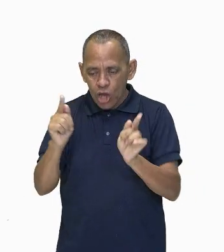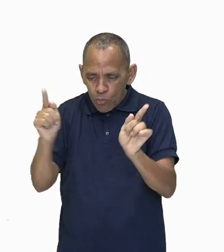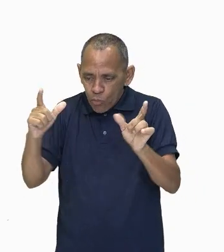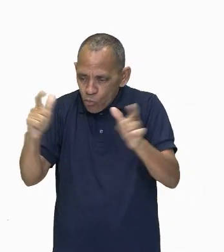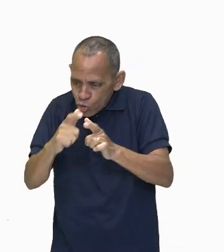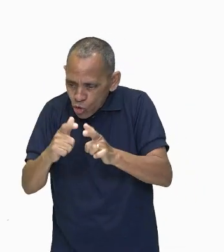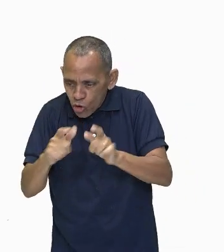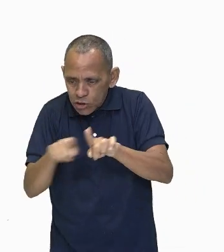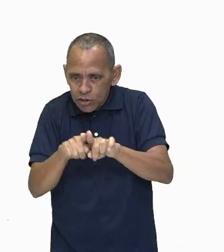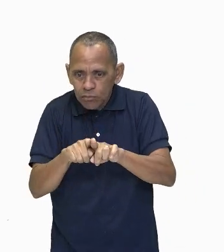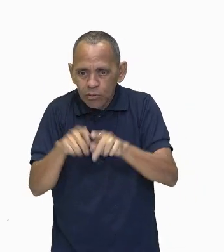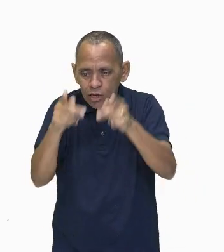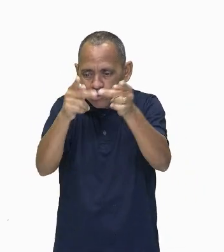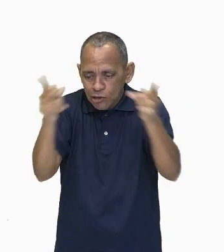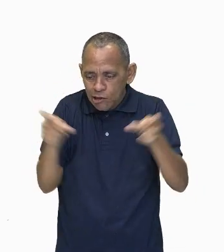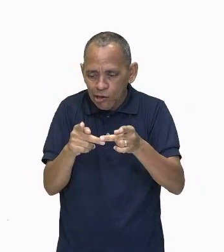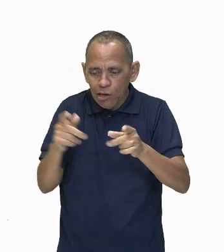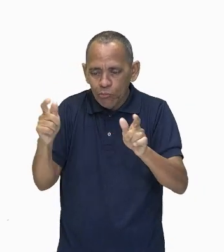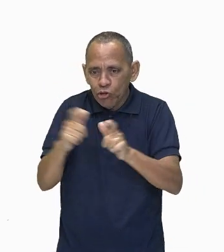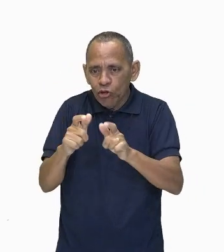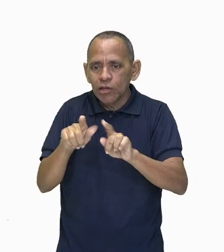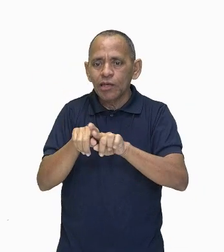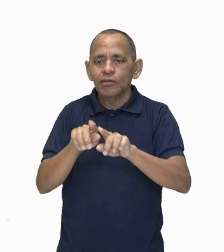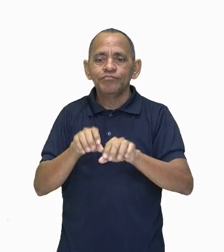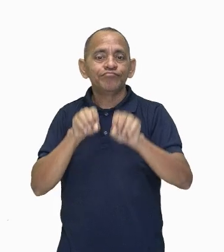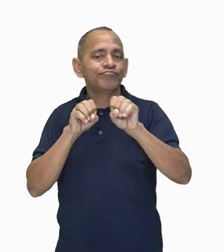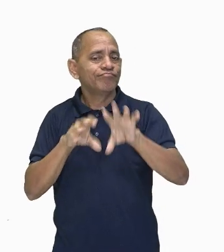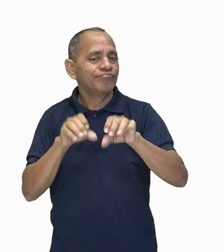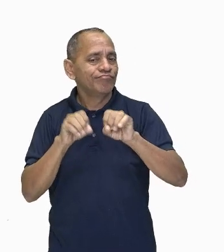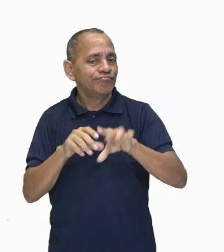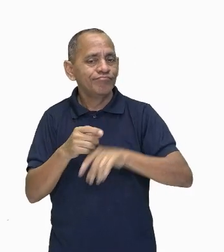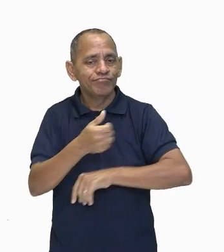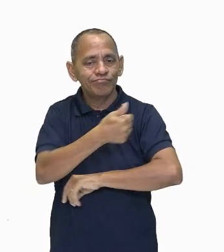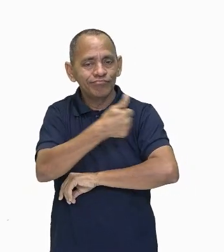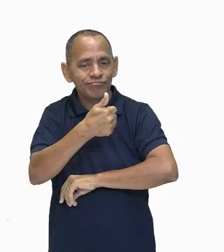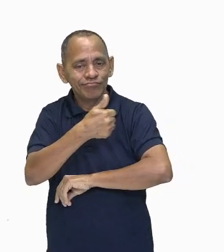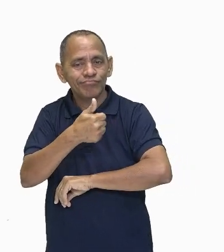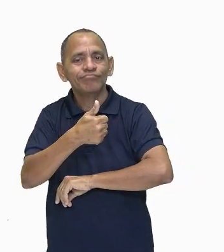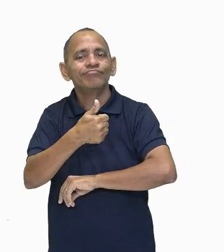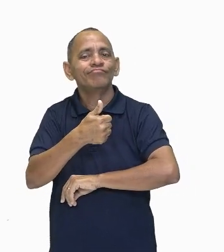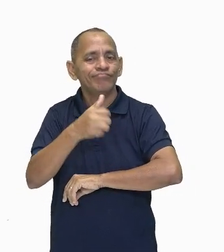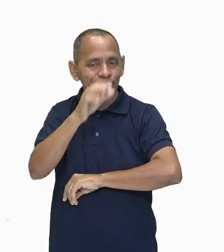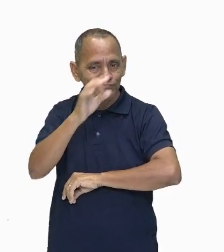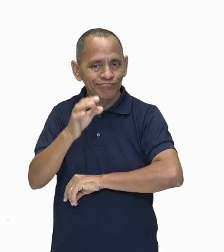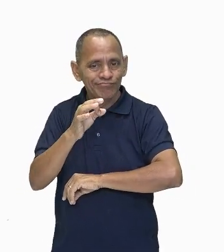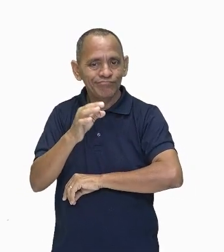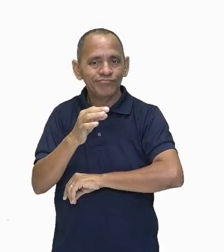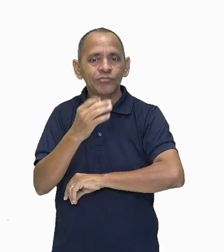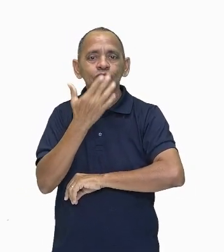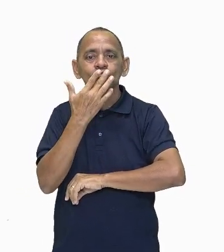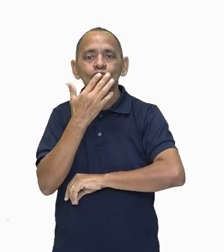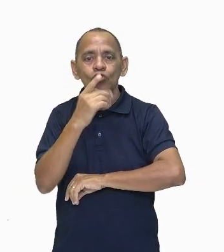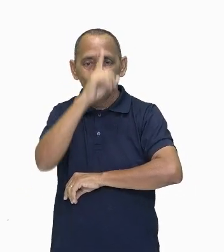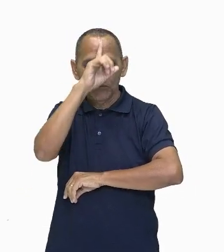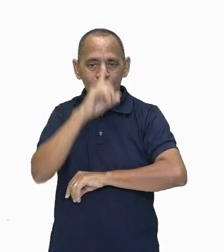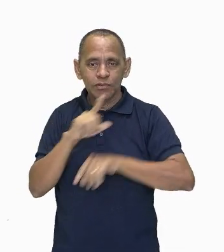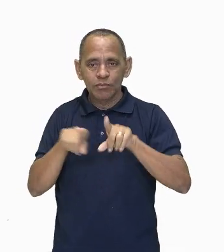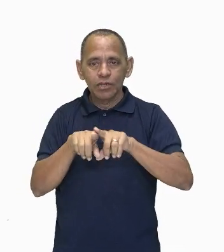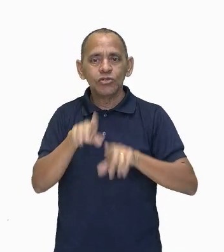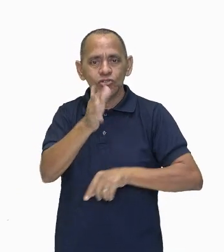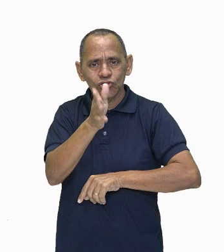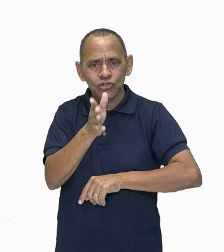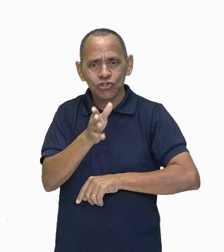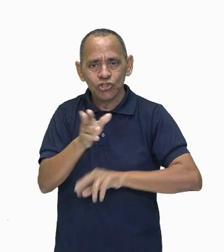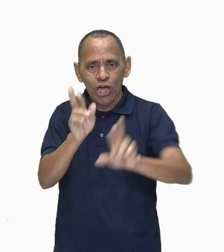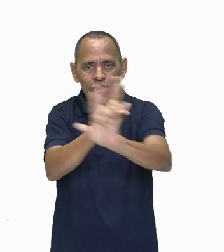aí dessa pizza, né? É a educação. Então nós temos ali 11% em amarelo. Então você já correlaciona de forma quase instantânea,